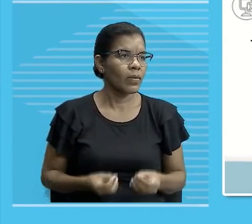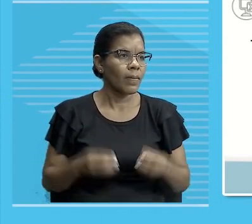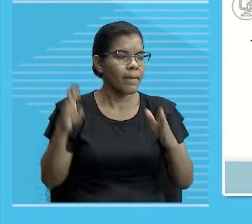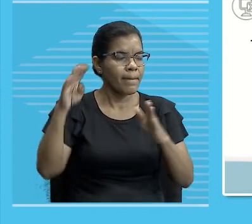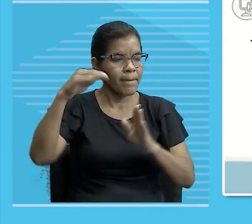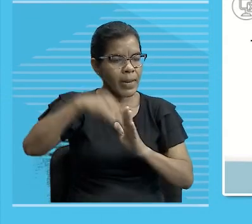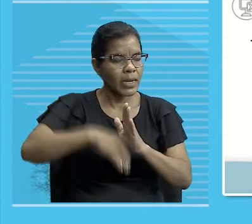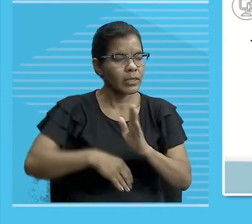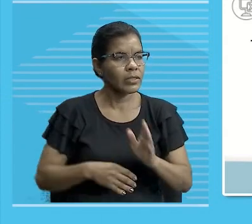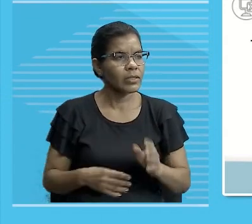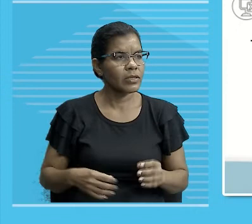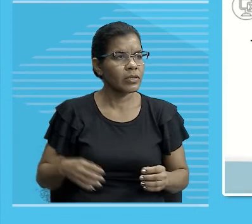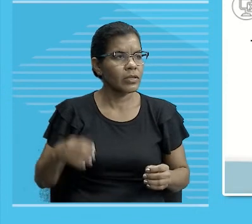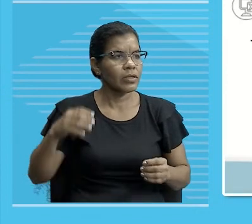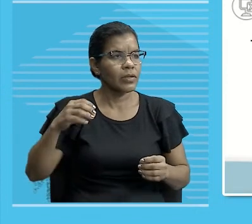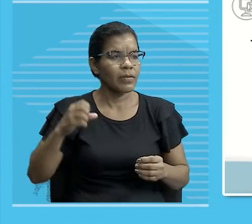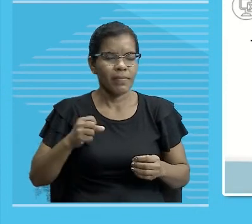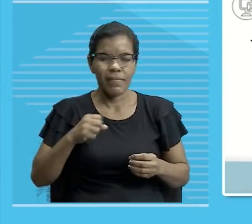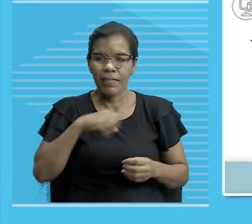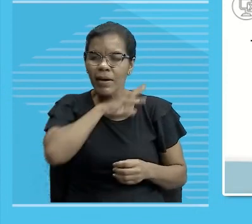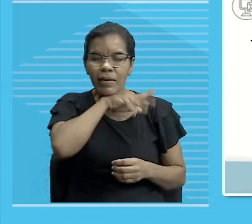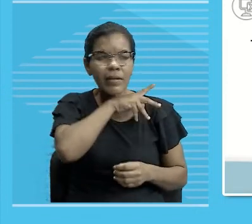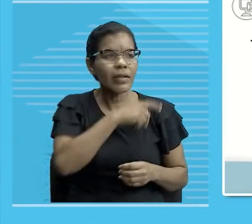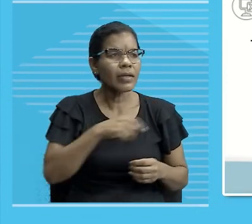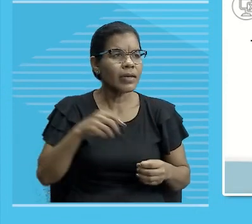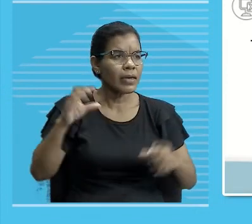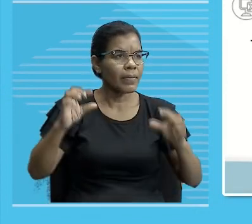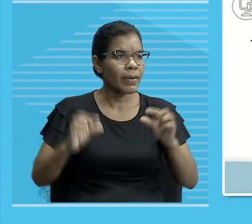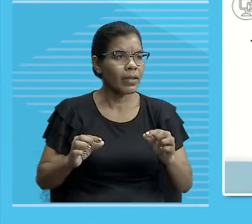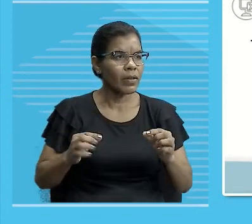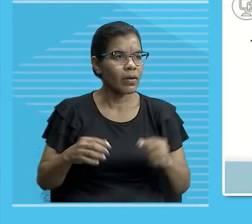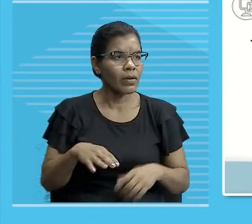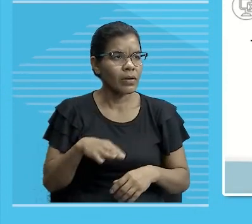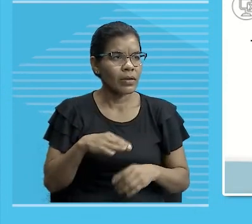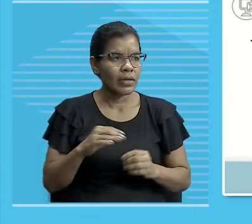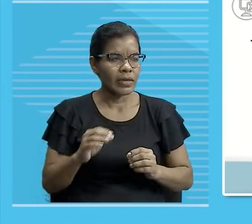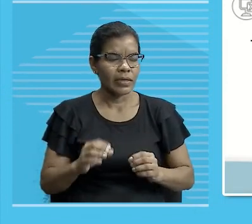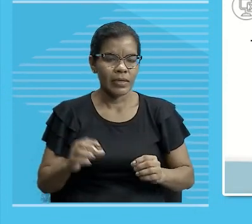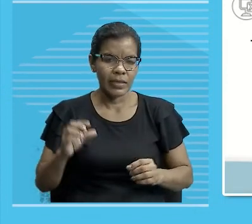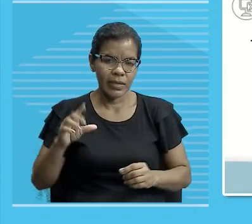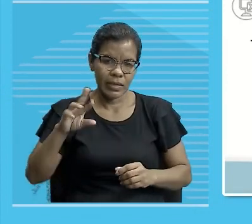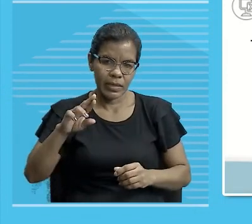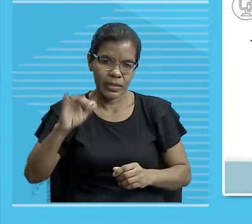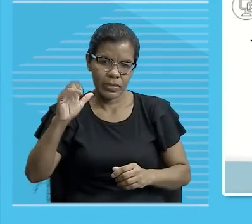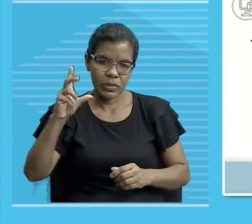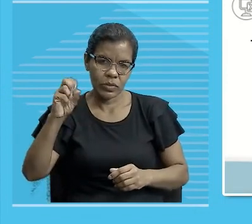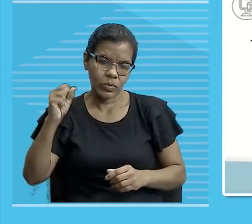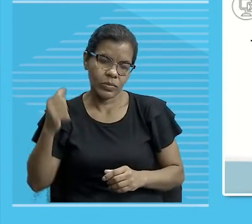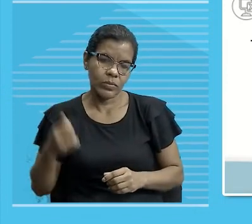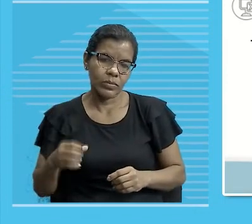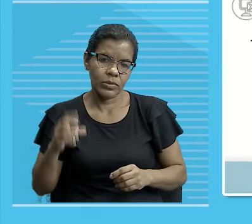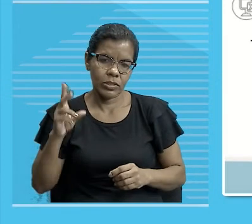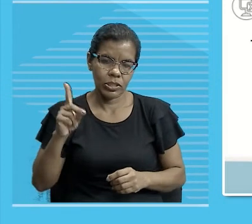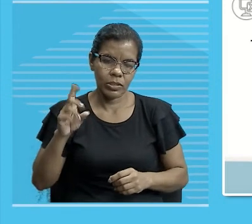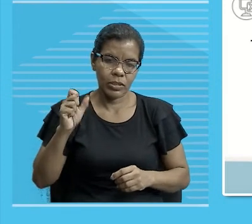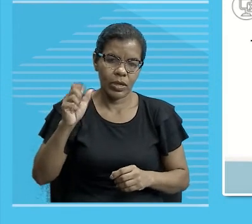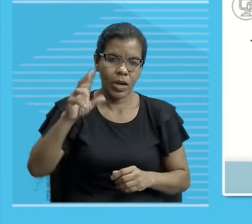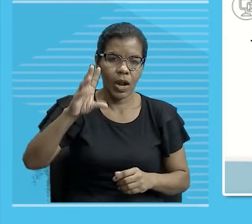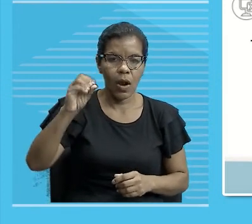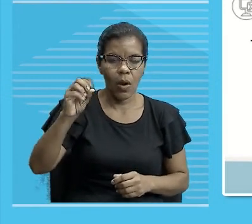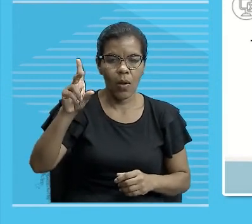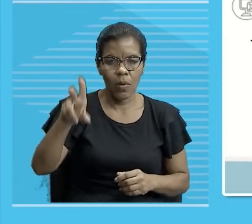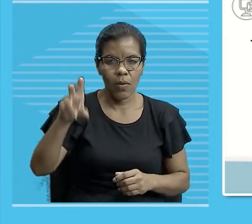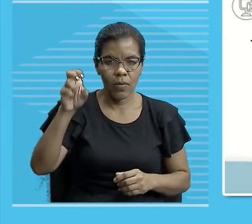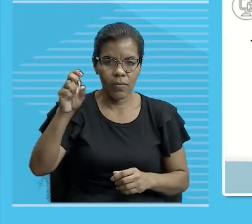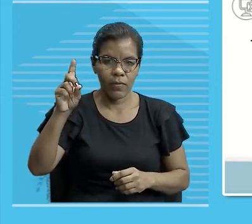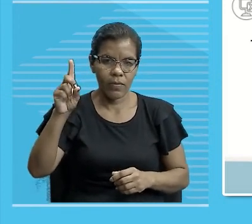clínicos, os mais variados, você consegue fazer uso adequadamente desses benzodiazepínicos sem